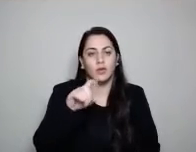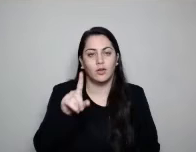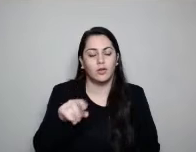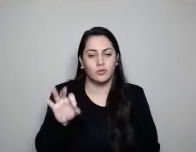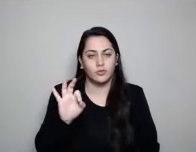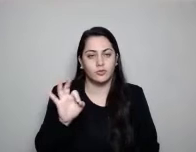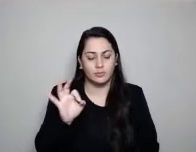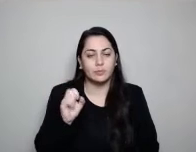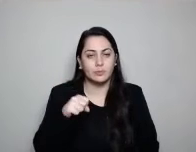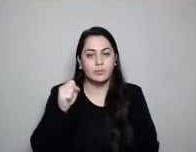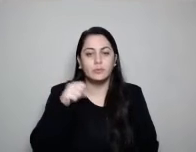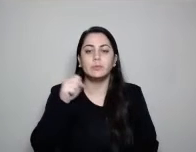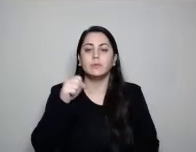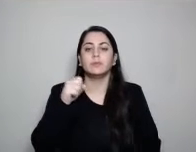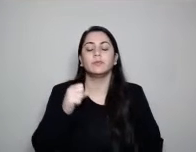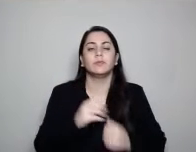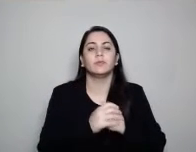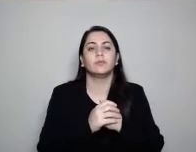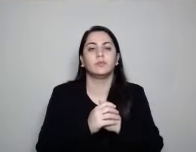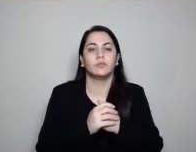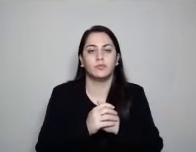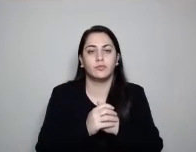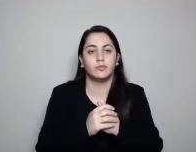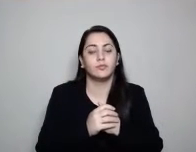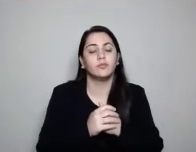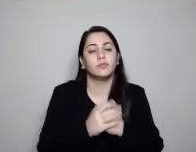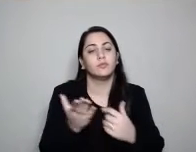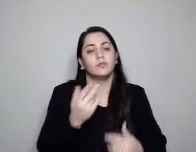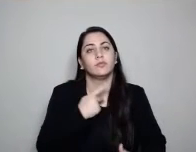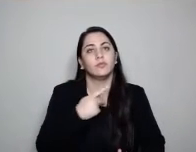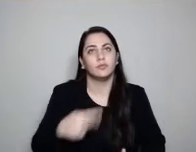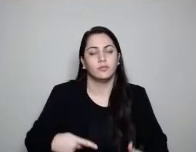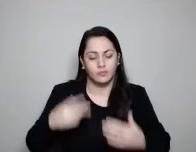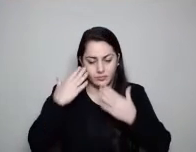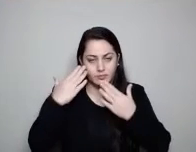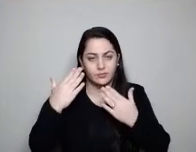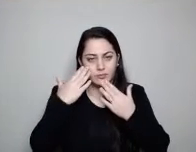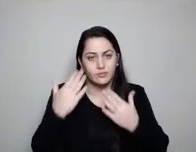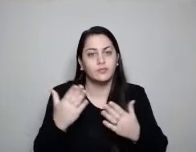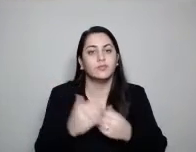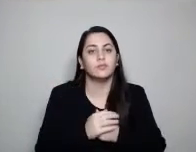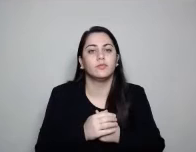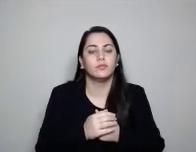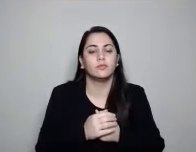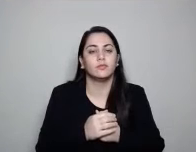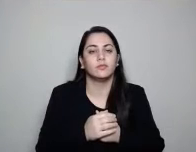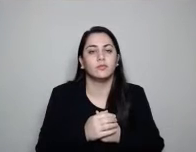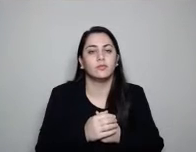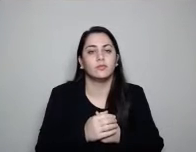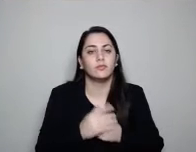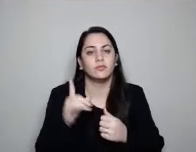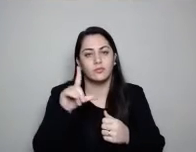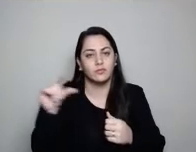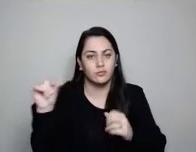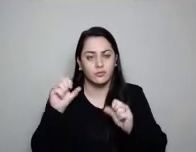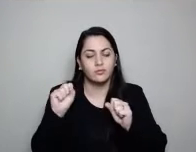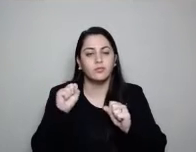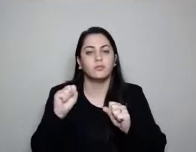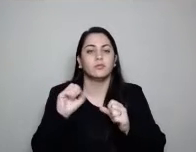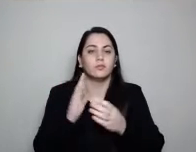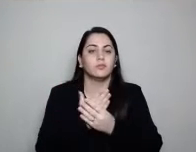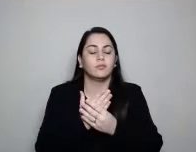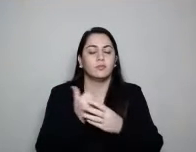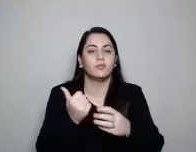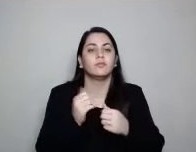para a próxima, então. Senhor presidente. Obrigada, até logo. O INDEPEC está dispensado, se for desse processo. Pode dizer, doutor. Não, é